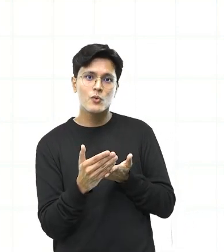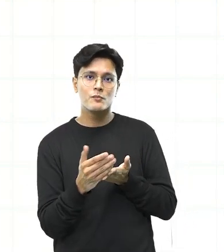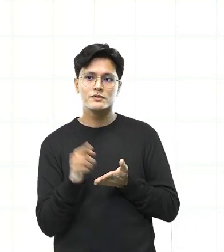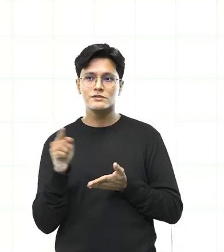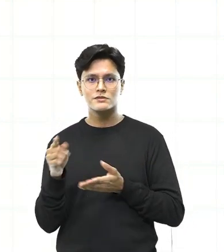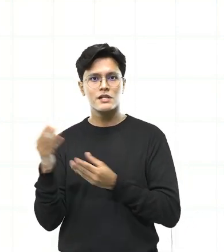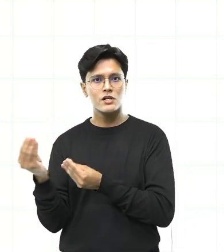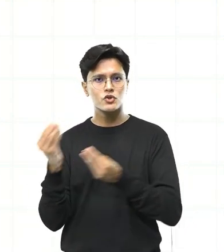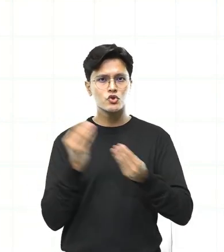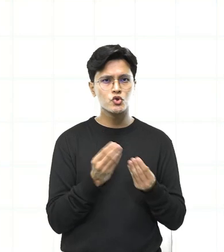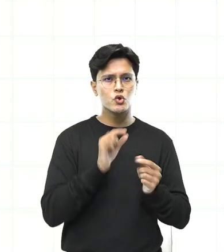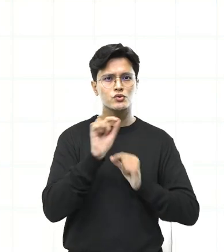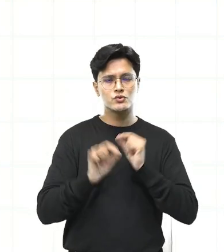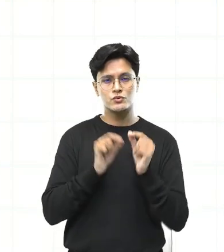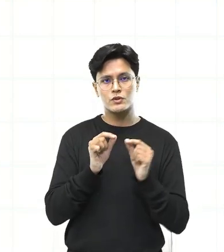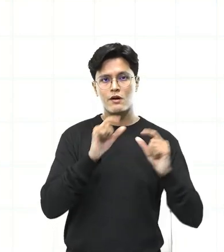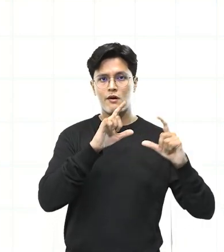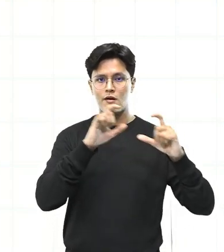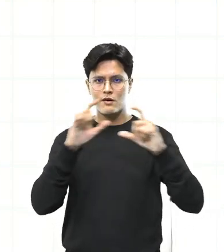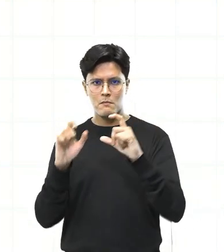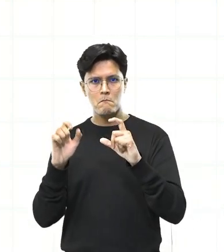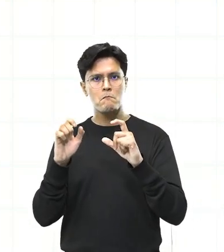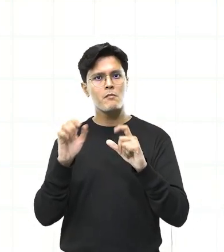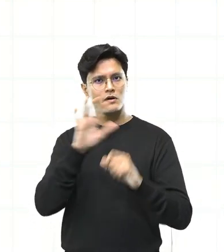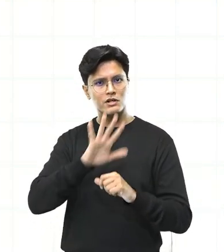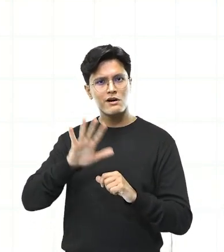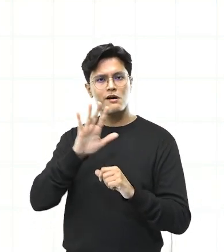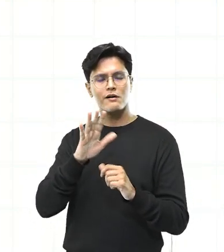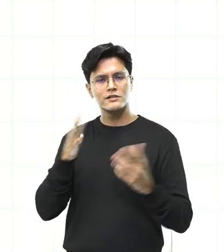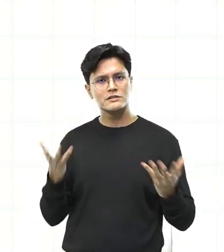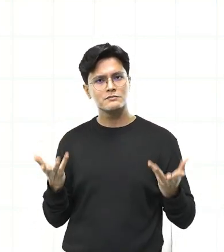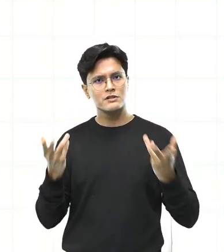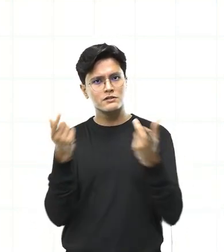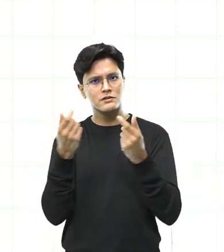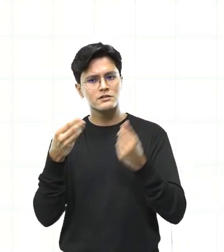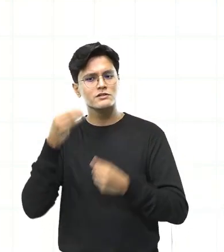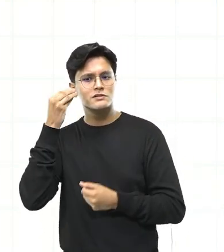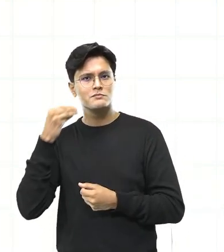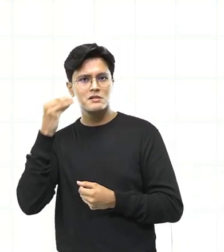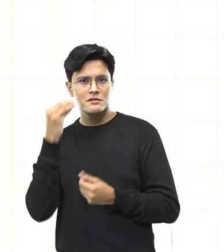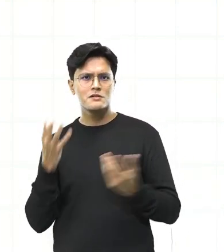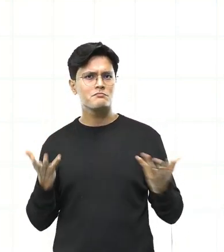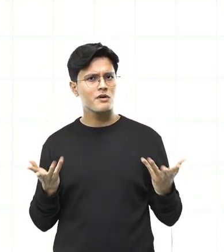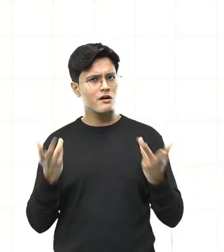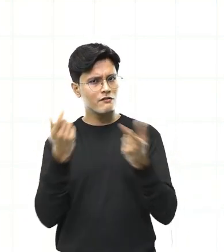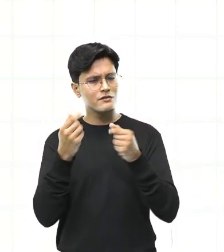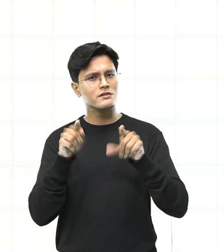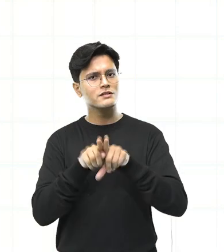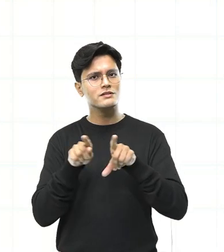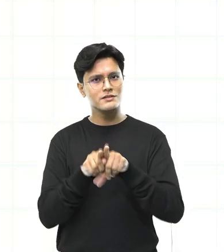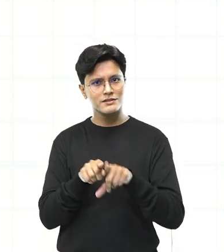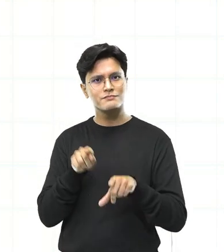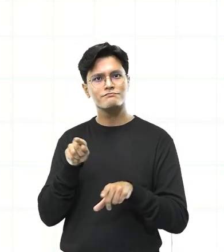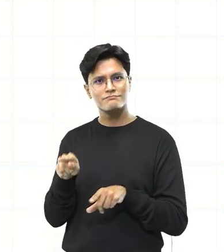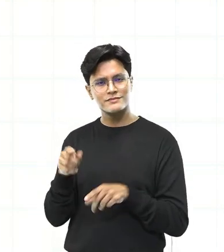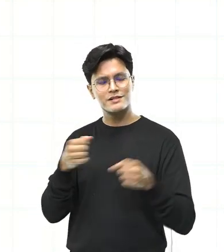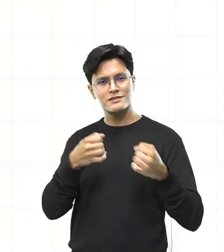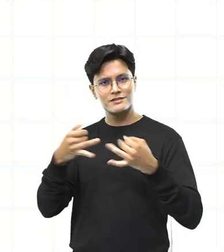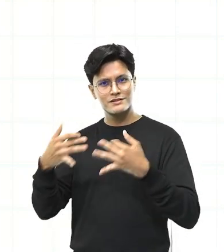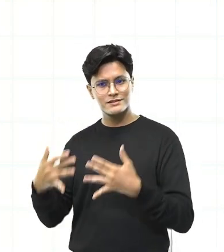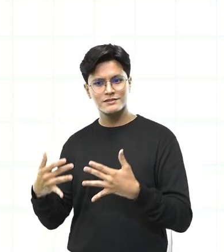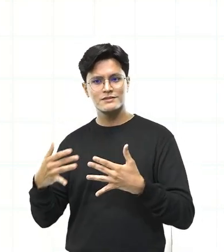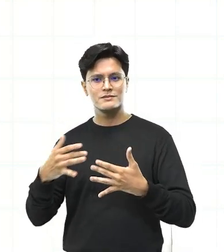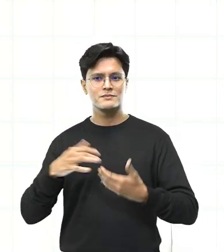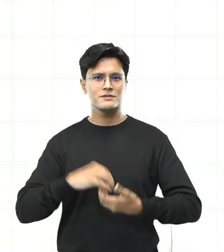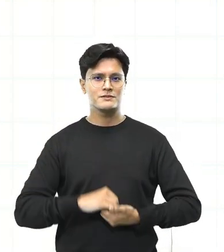bagagem trouxe imagens impressionantes e experiências incríveis, né? Disse Ponded aqui que é o